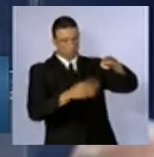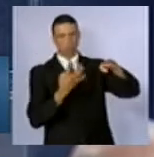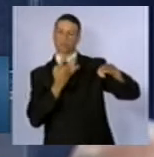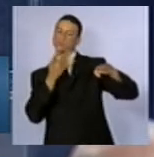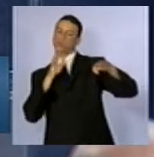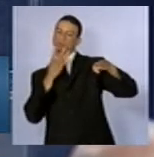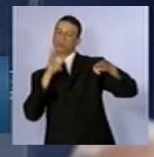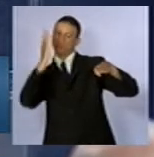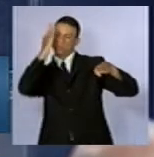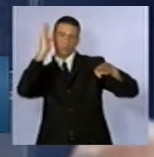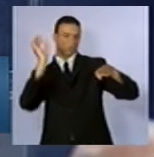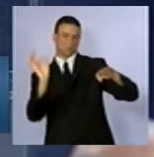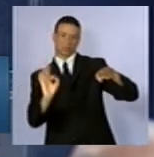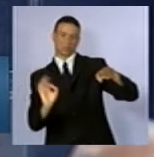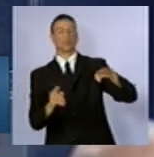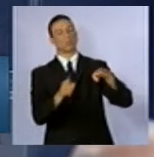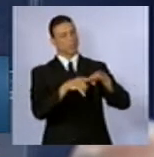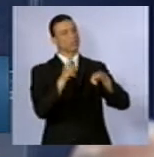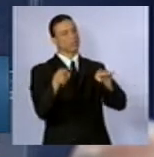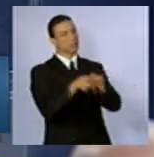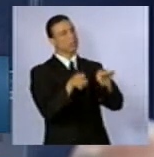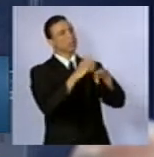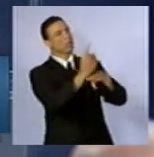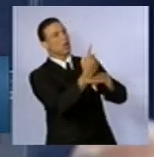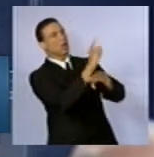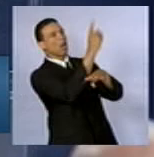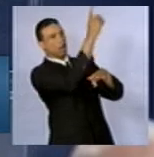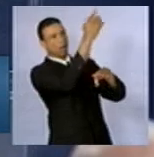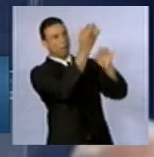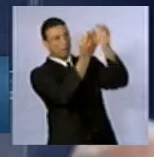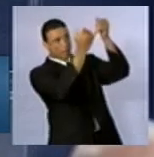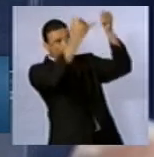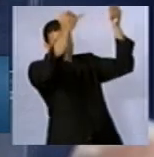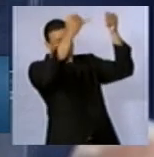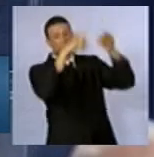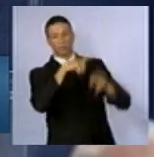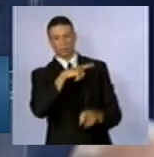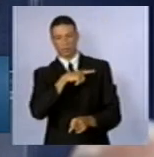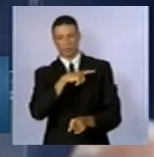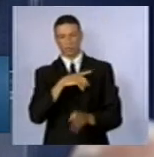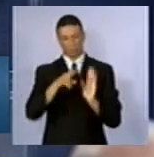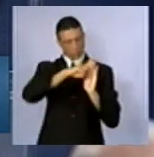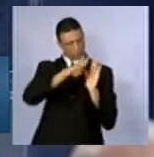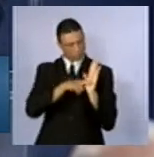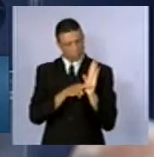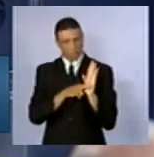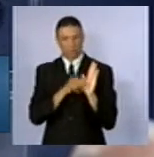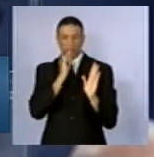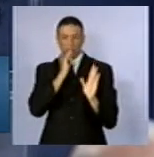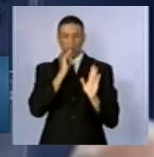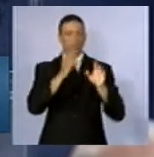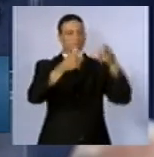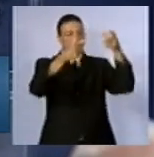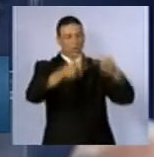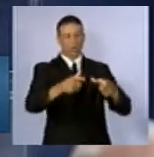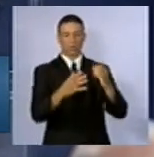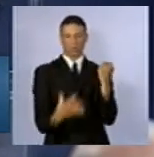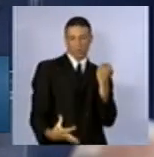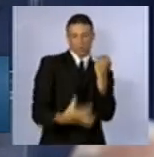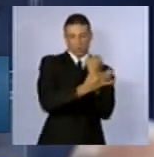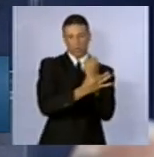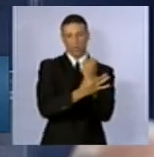de linha aérea nós temos e nessas normas é onde que se refere esses níveis de Campo níveis de segurança então